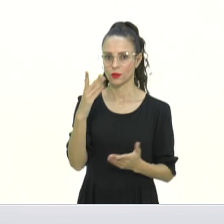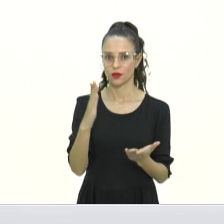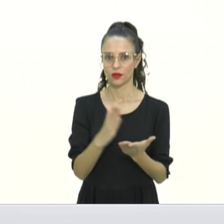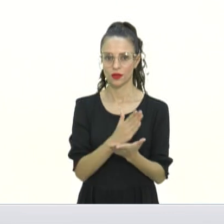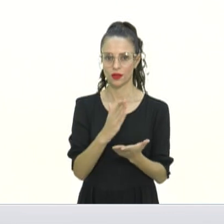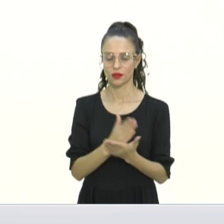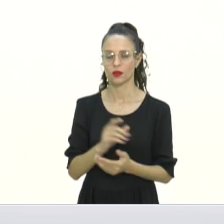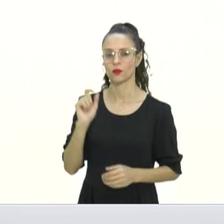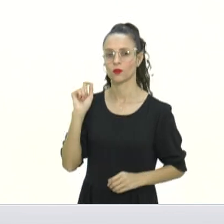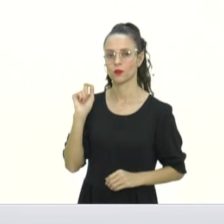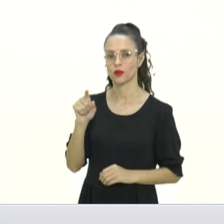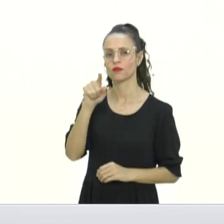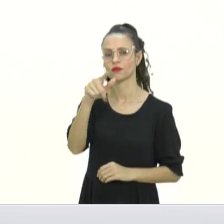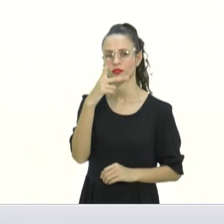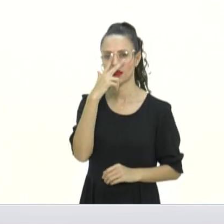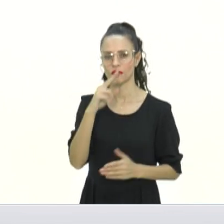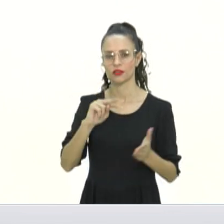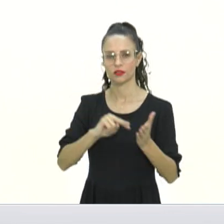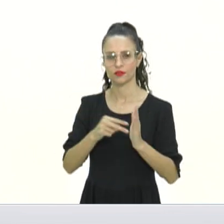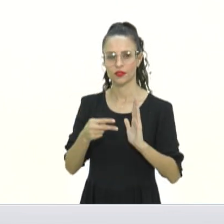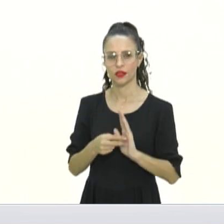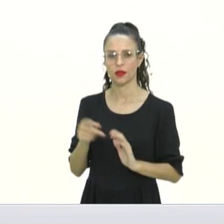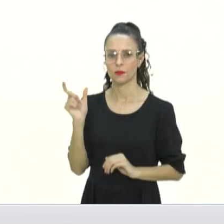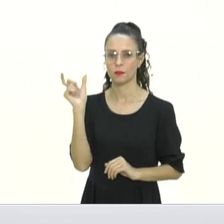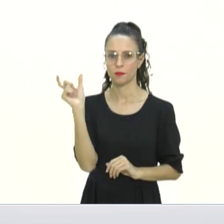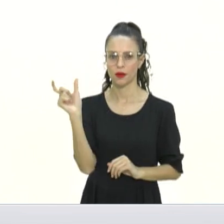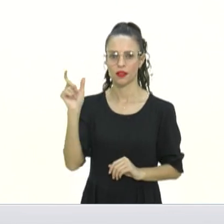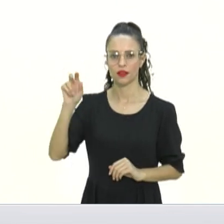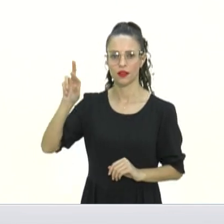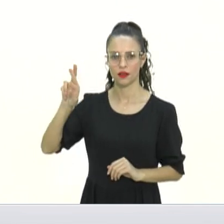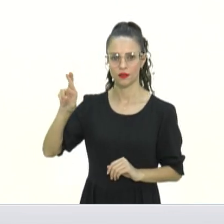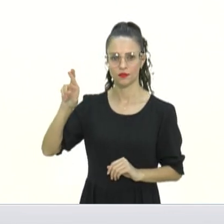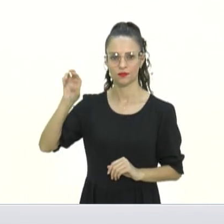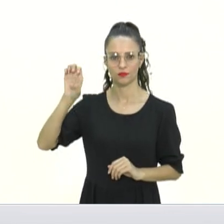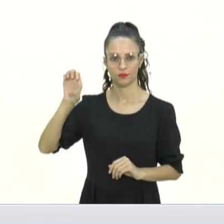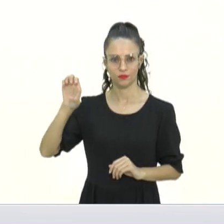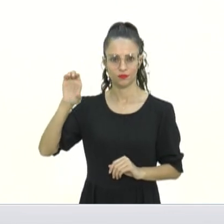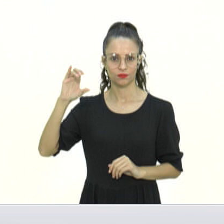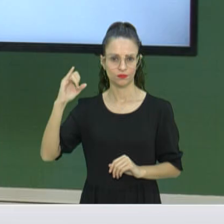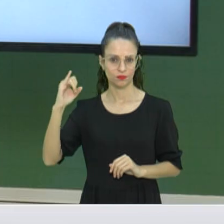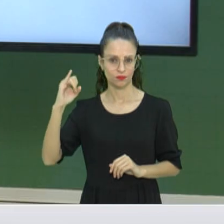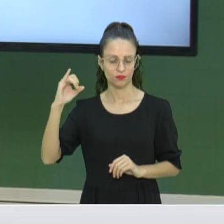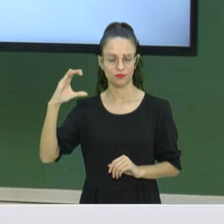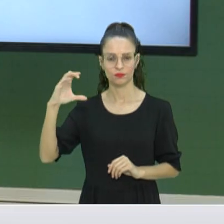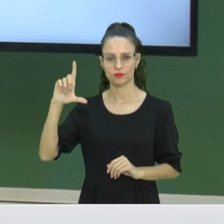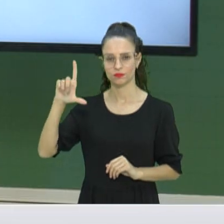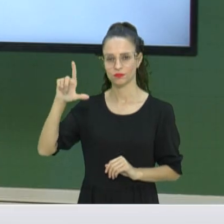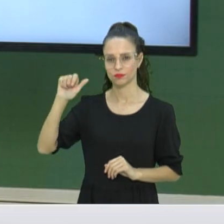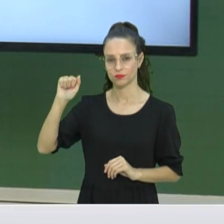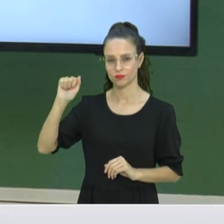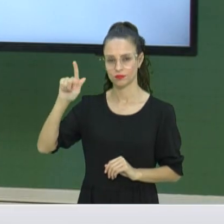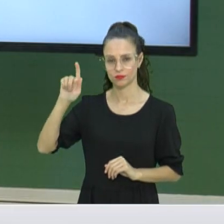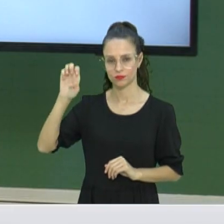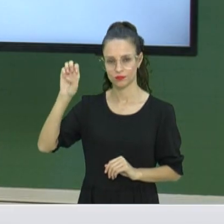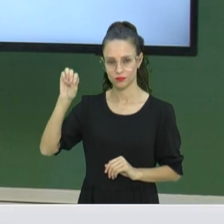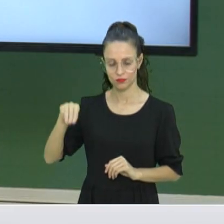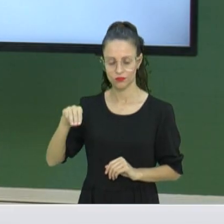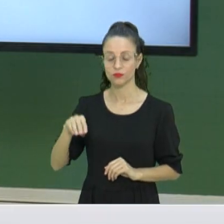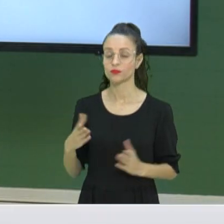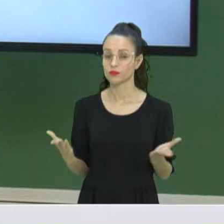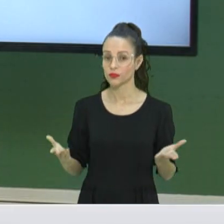caderno o que você acha que significam as palavras, as partes da palavra reciclagem. O